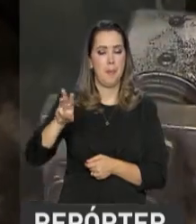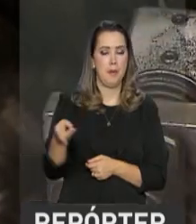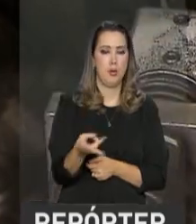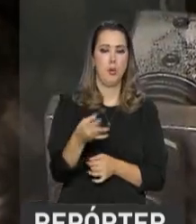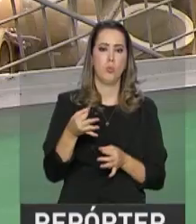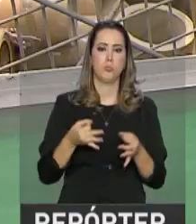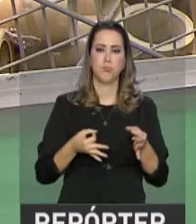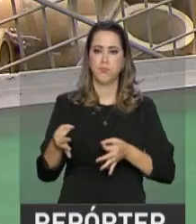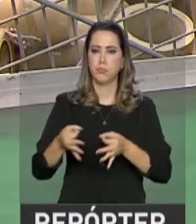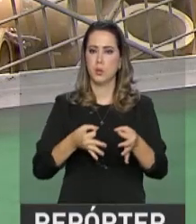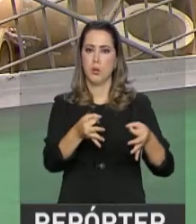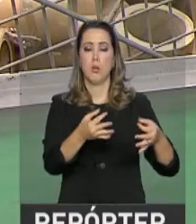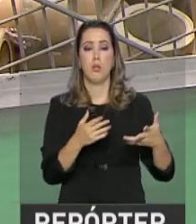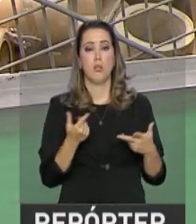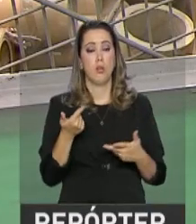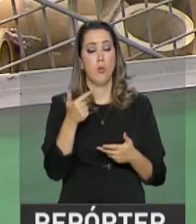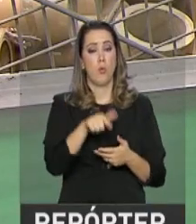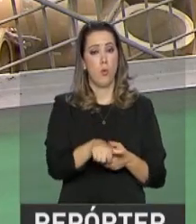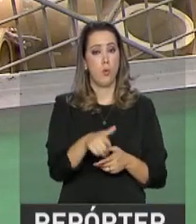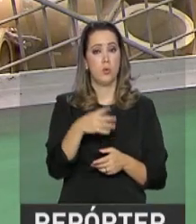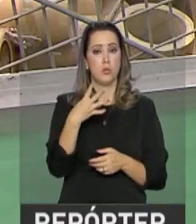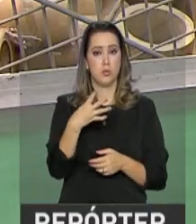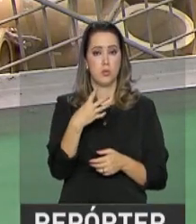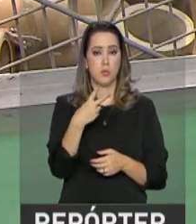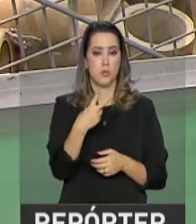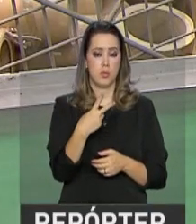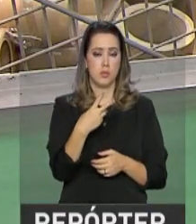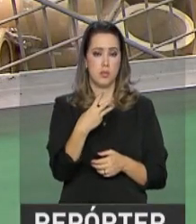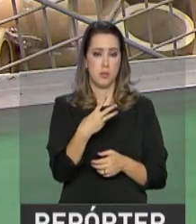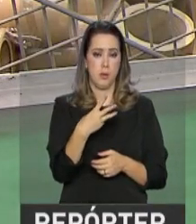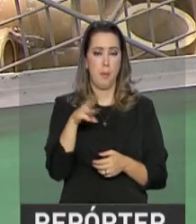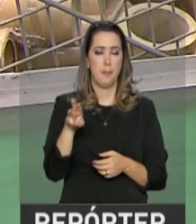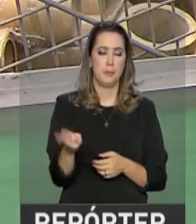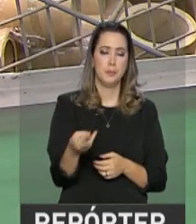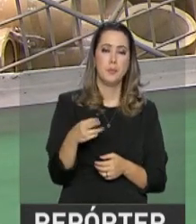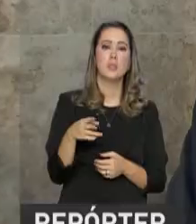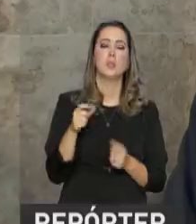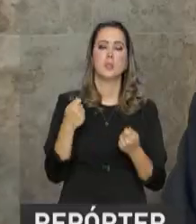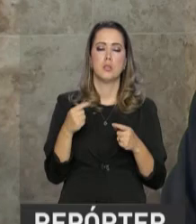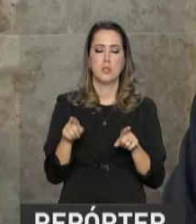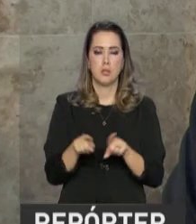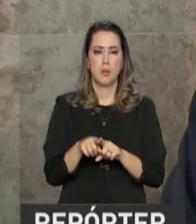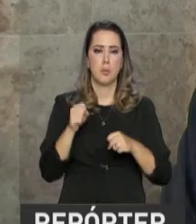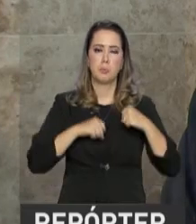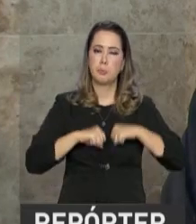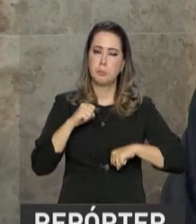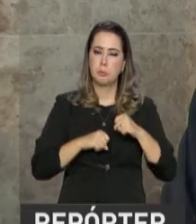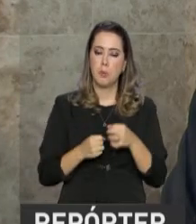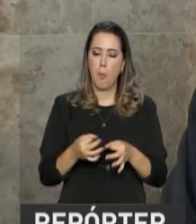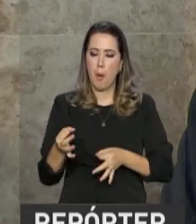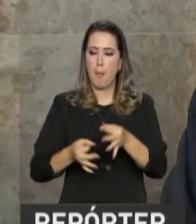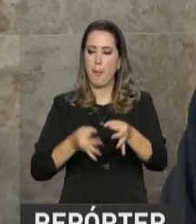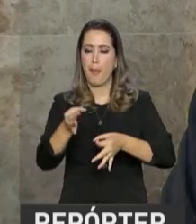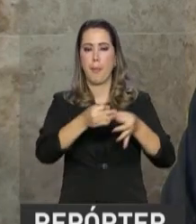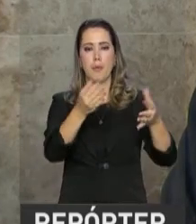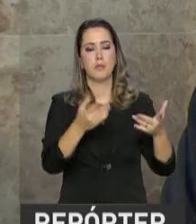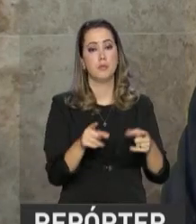Para este ano, a previsão é que outras 423 milhões sejam fabricadas. Esse ano, nós está previsto a gente gastar